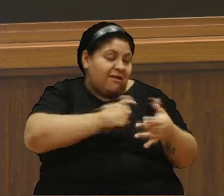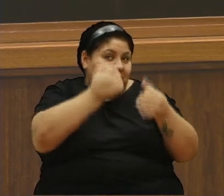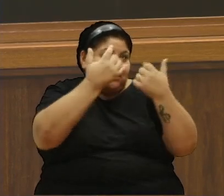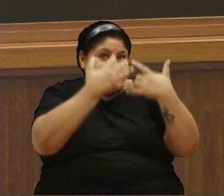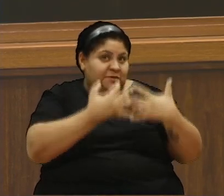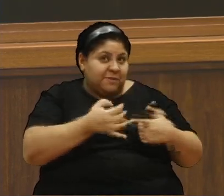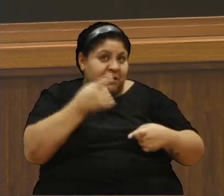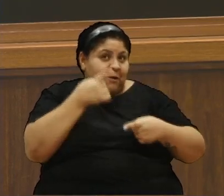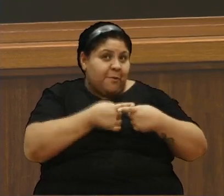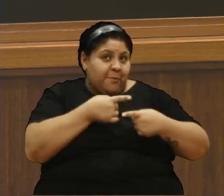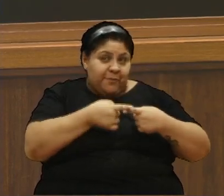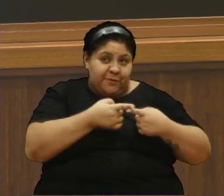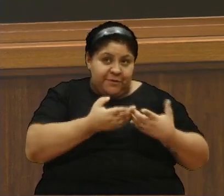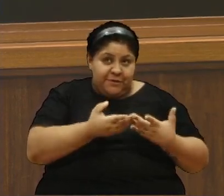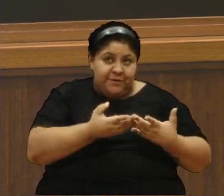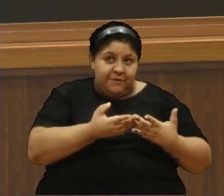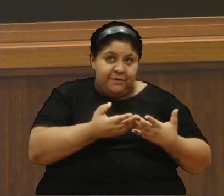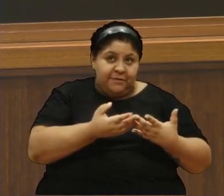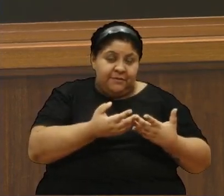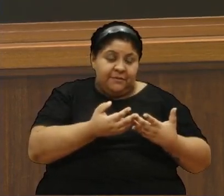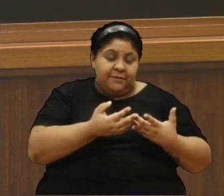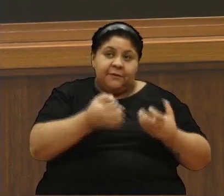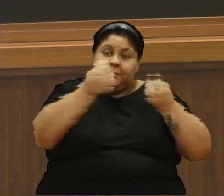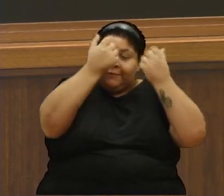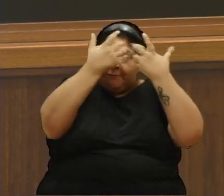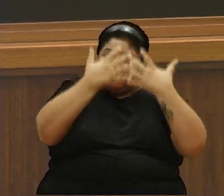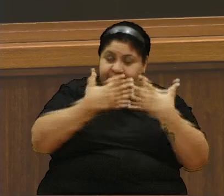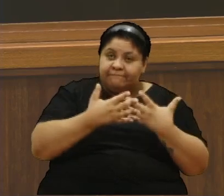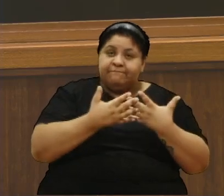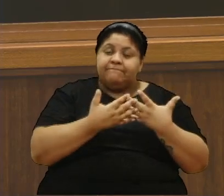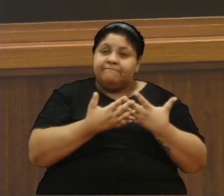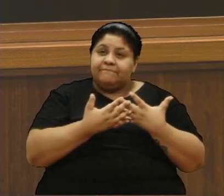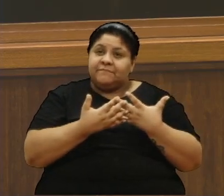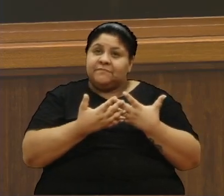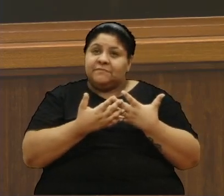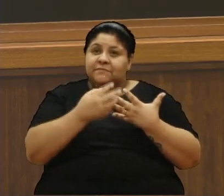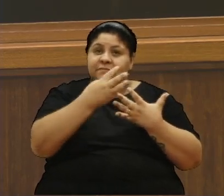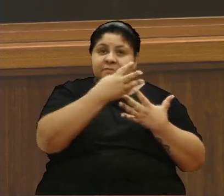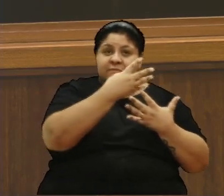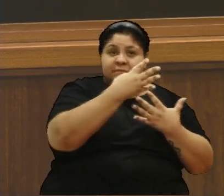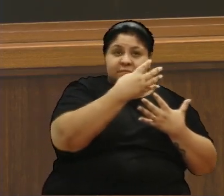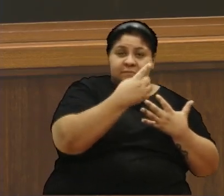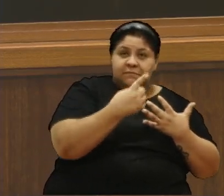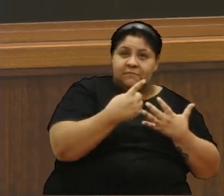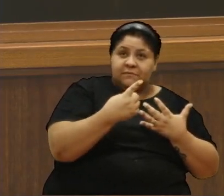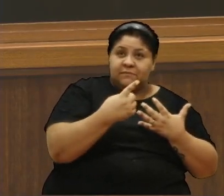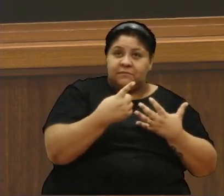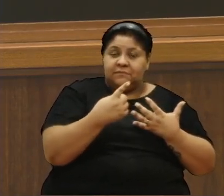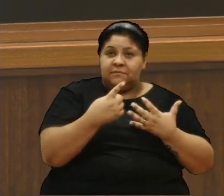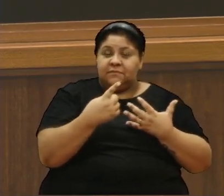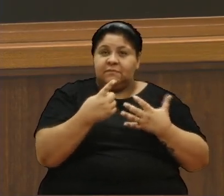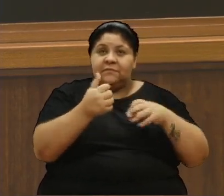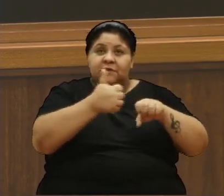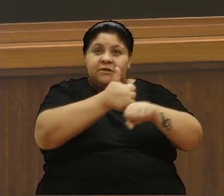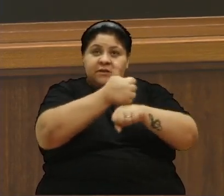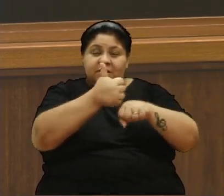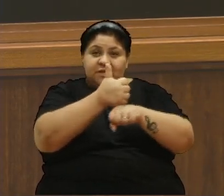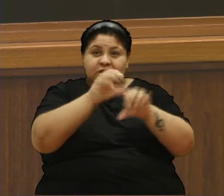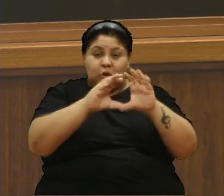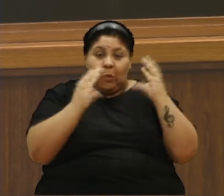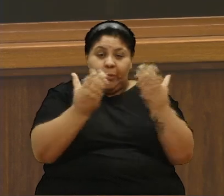de motivo, onde diz que essas de 341 agentes comunitários de